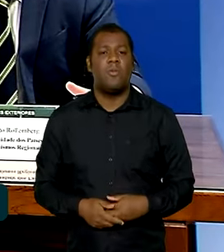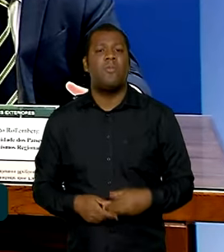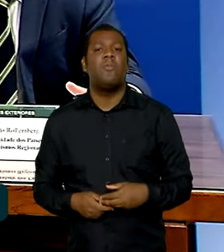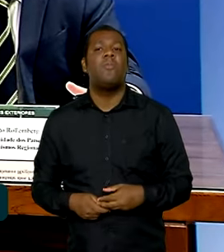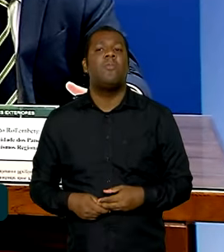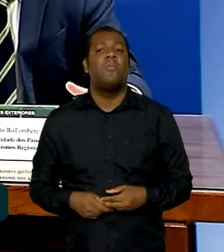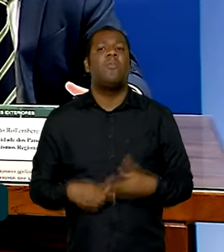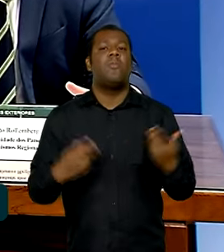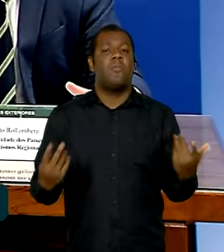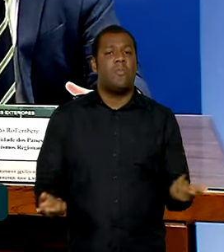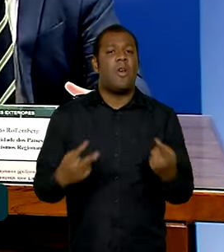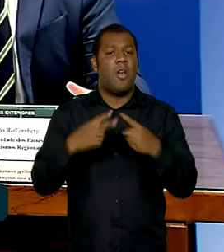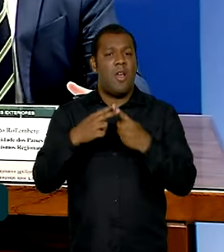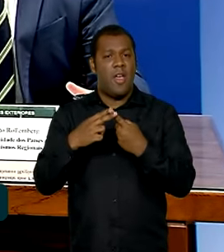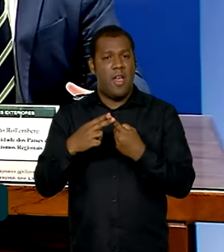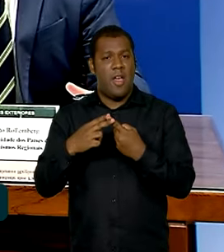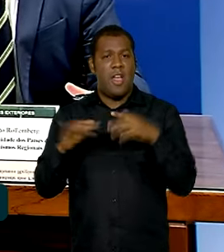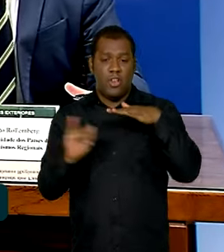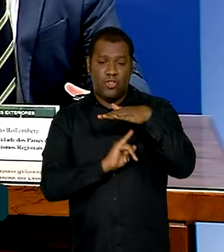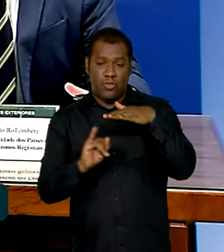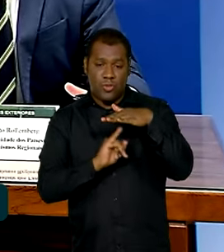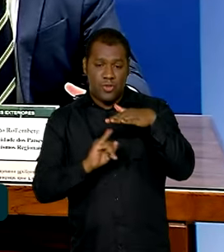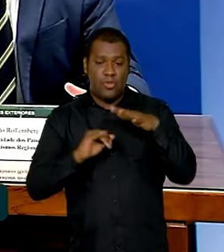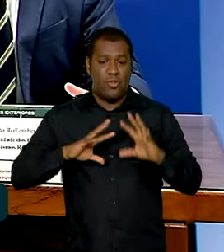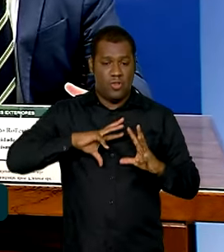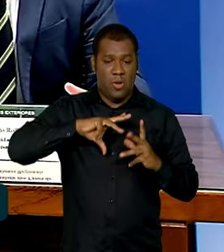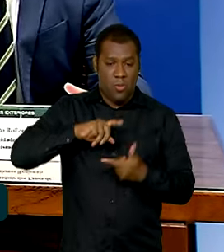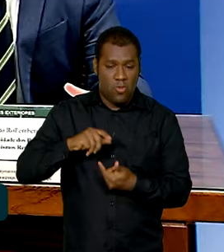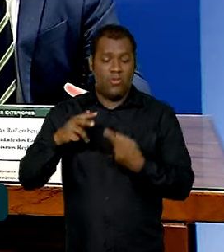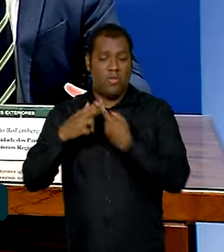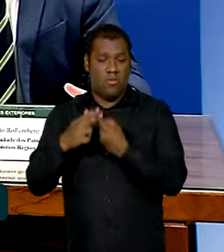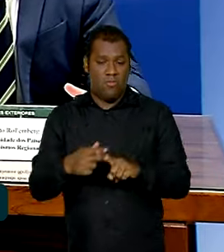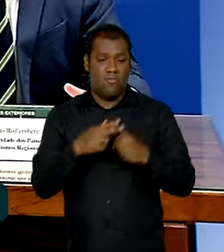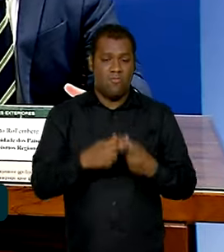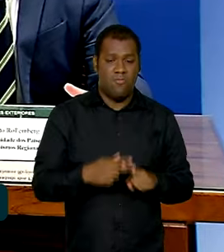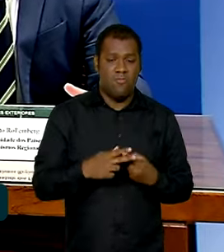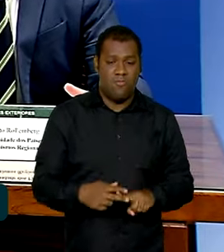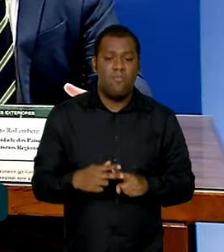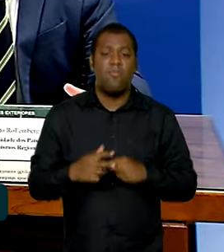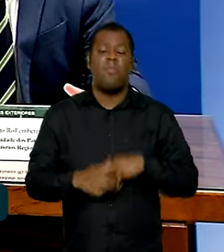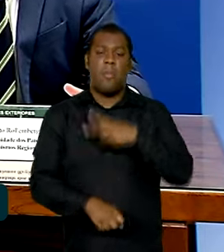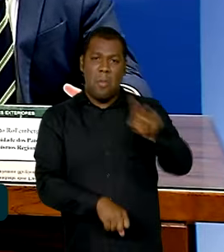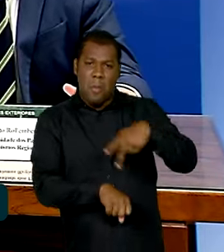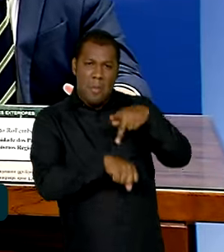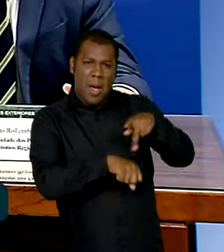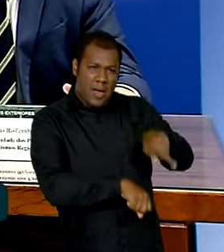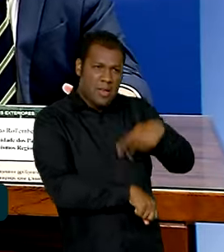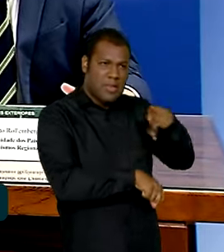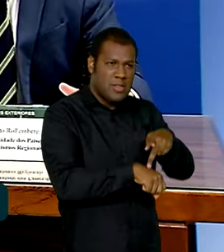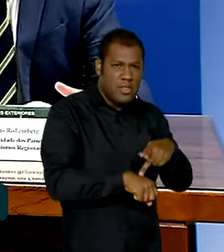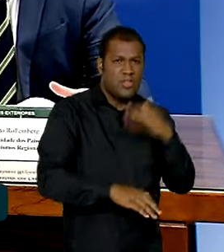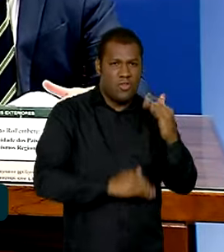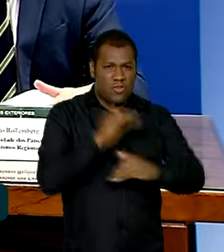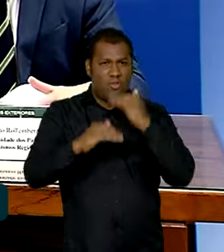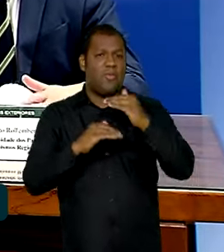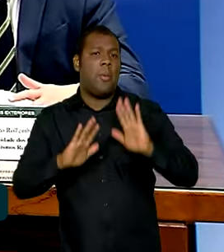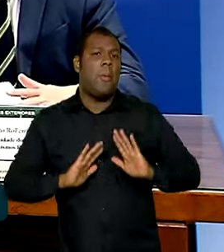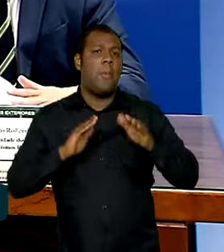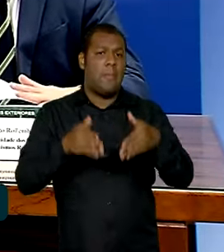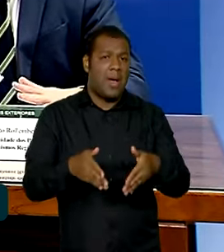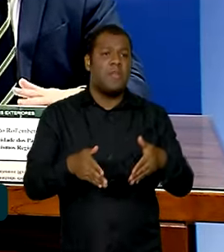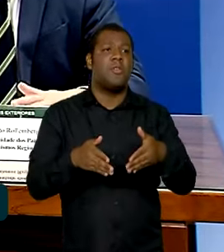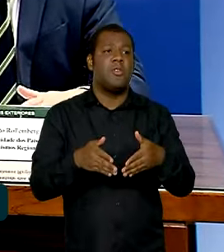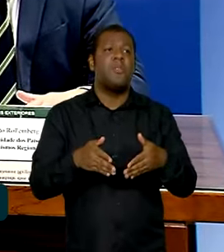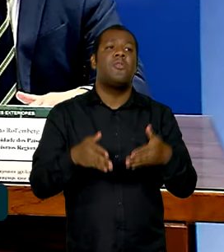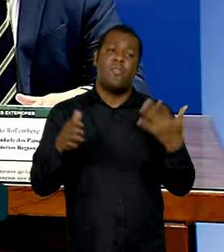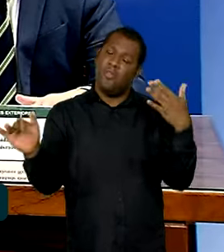é a reforma de organismos internacionais, ou seja, a maior participação de países em desenvolvimento nas decisões dos